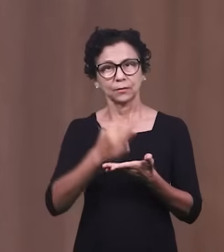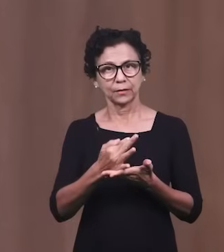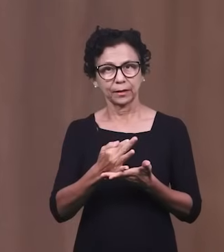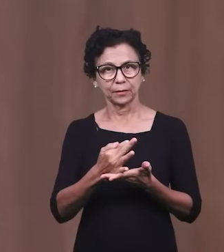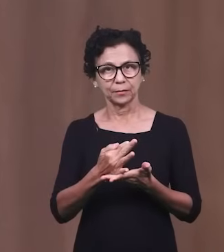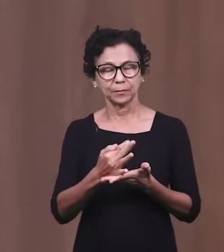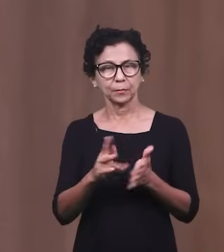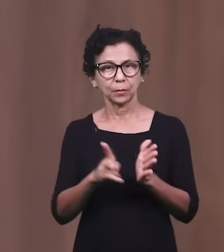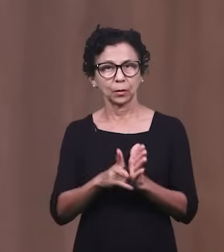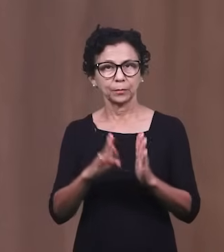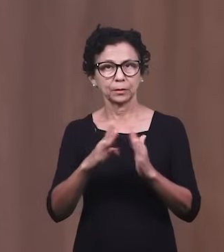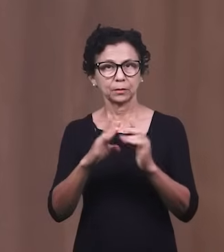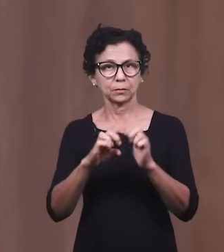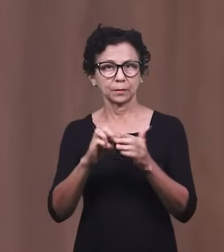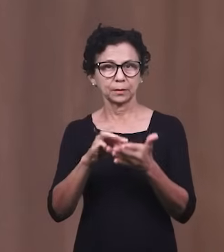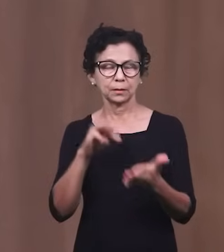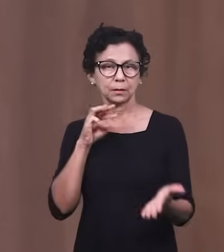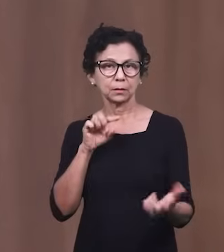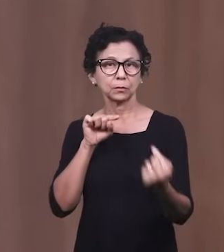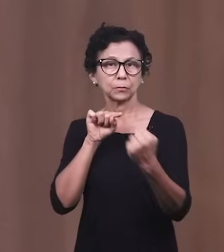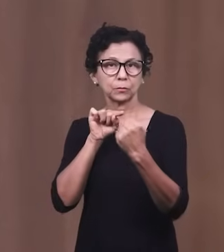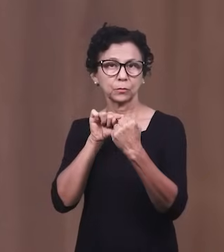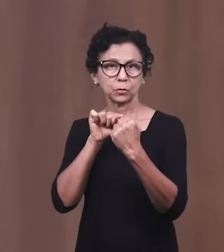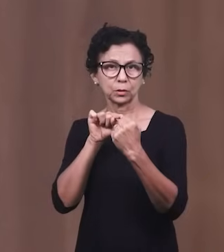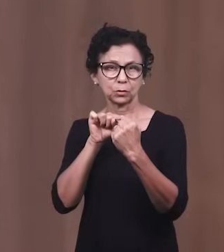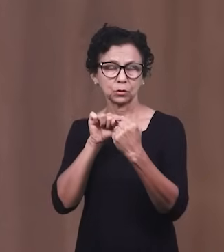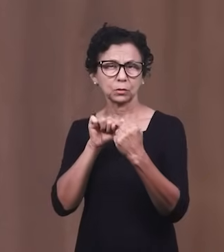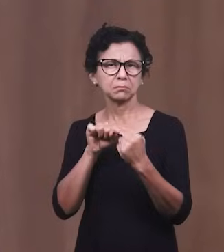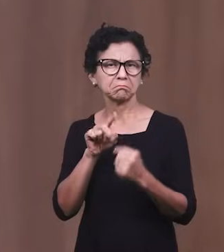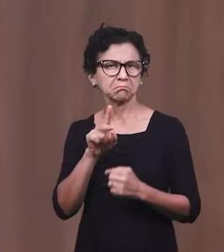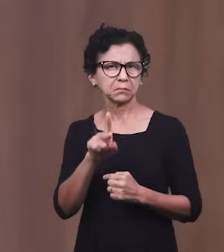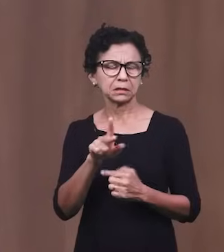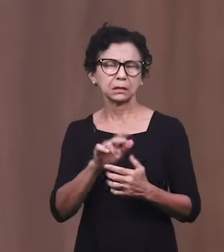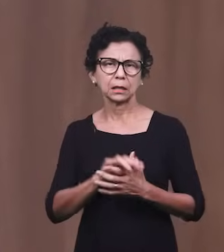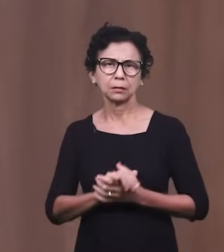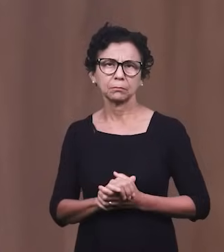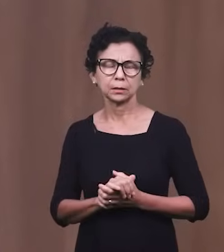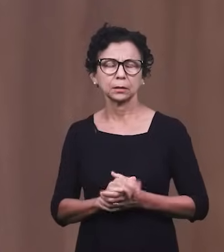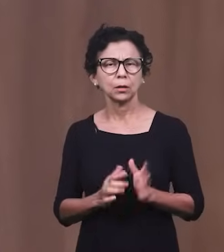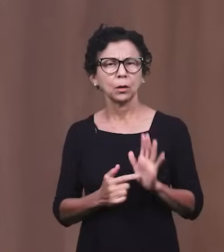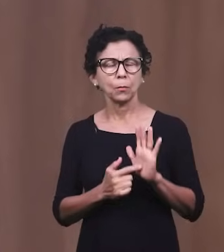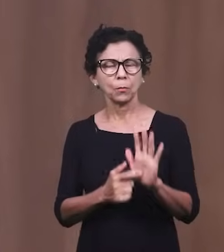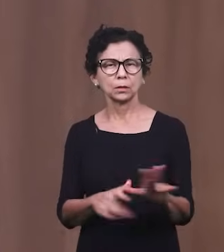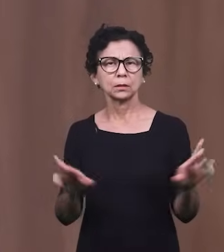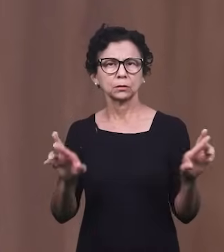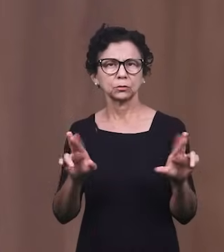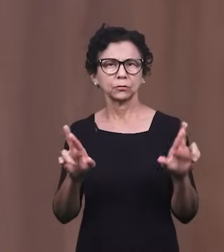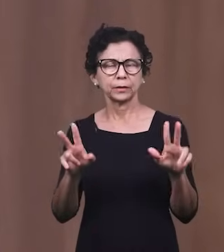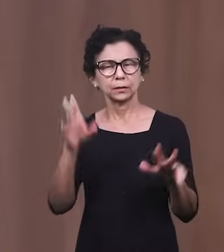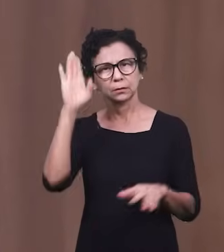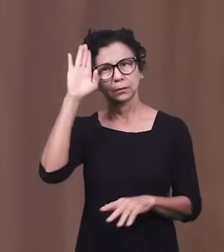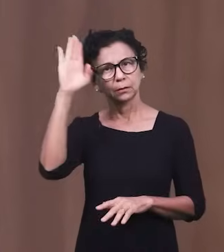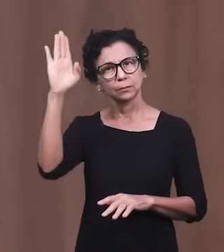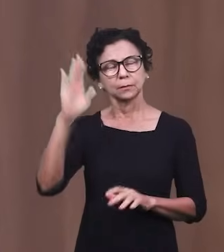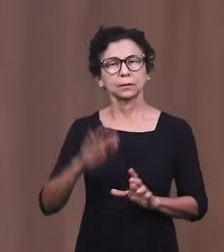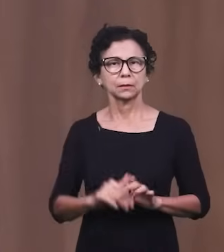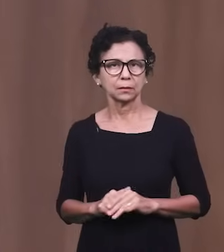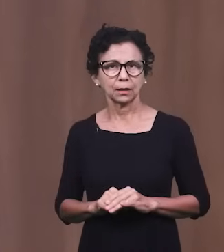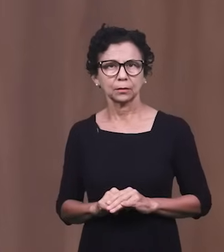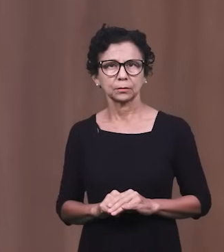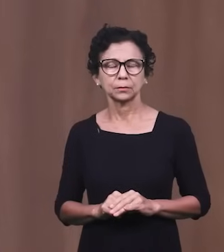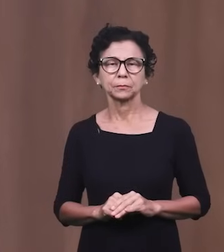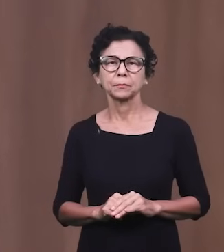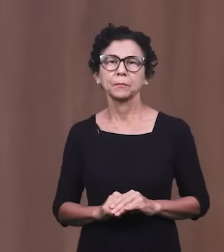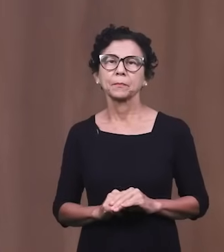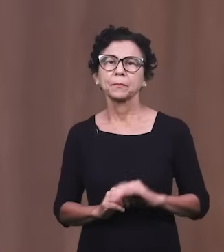Maranata o objetivo do programa ciência e fé sempre estabelecer uma diferença fundamental que existe